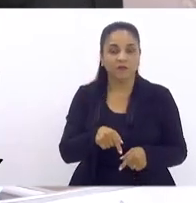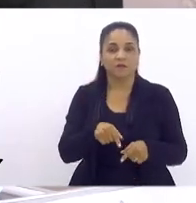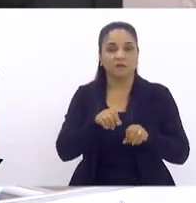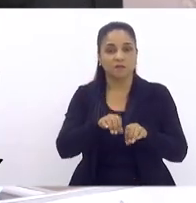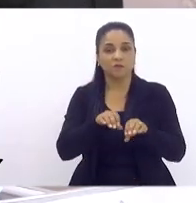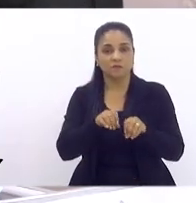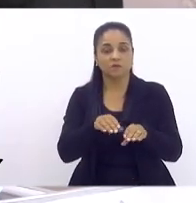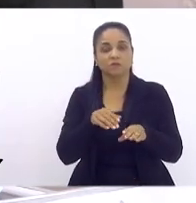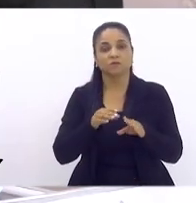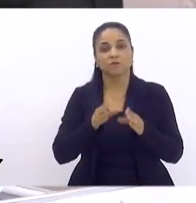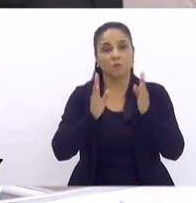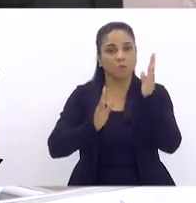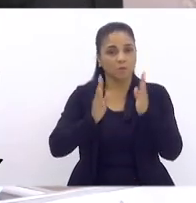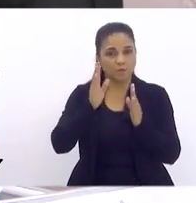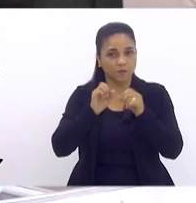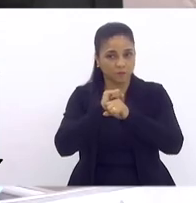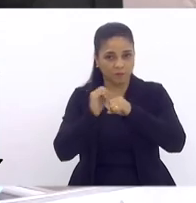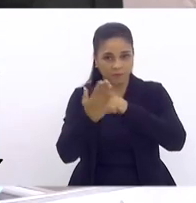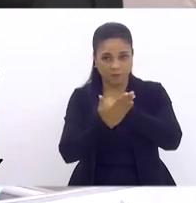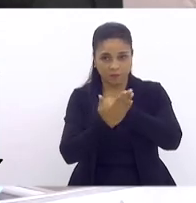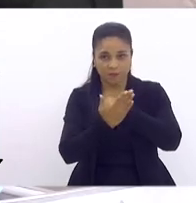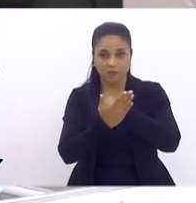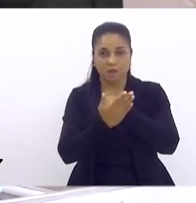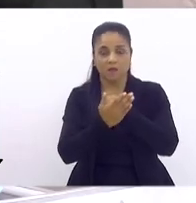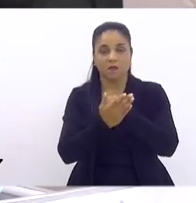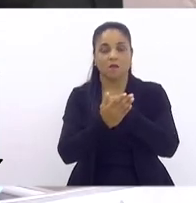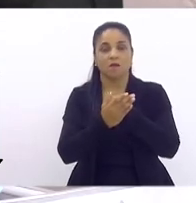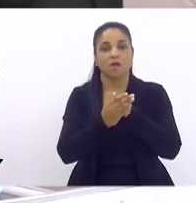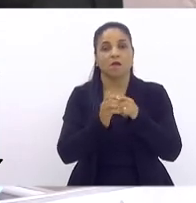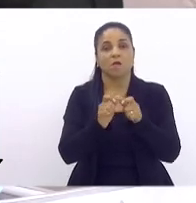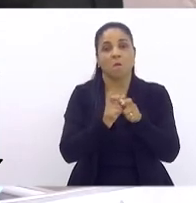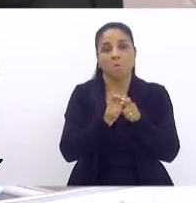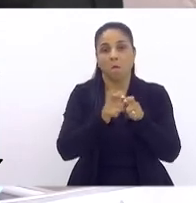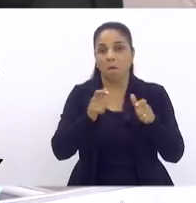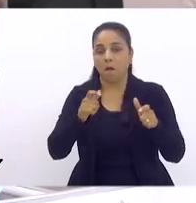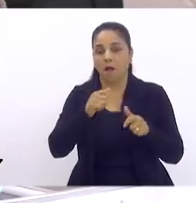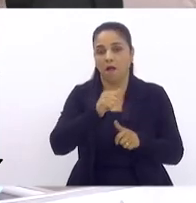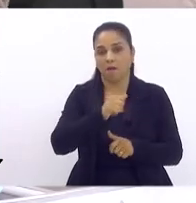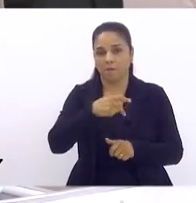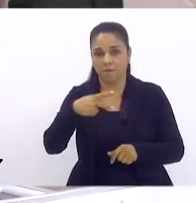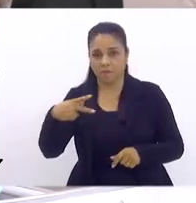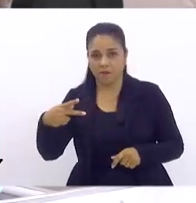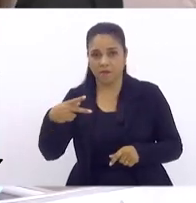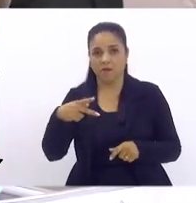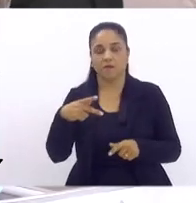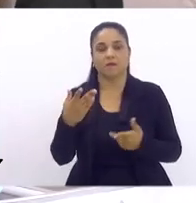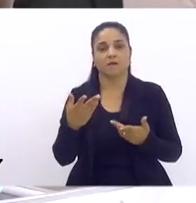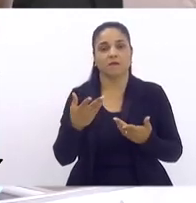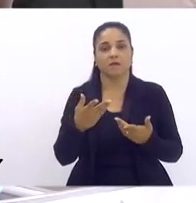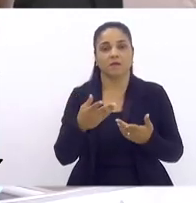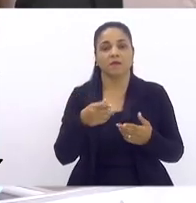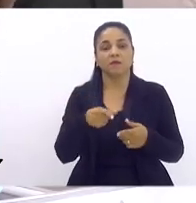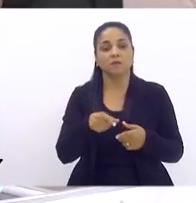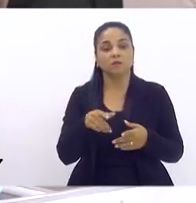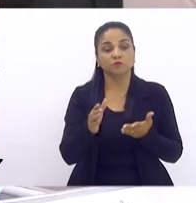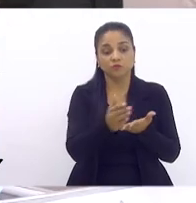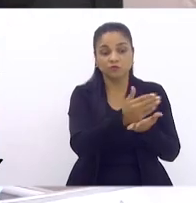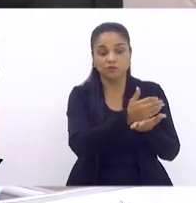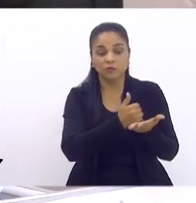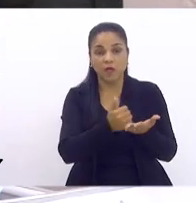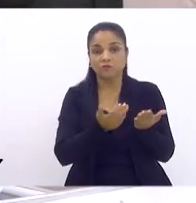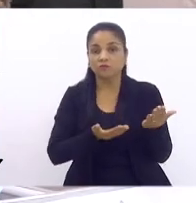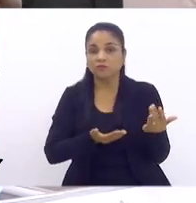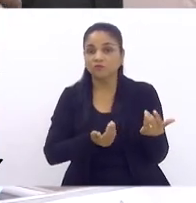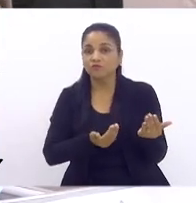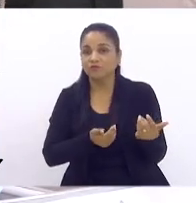da pandemia houve um crescimento enorme dos aplicativos tecnológicos e os dados sensíveis dos nossos jovens os dados